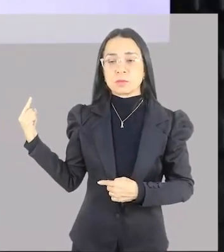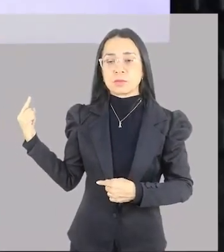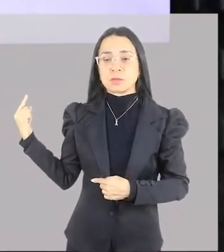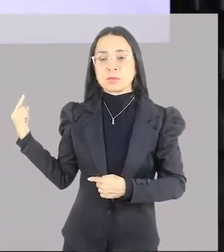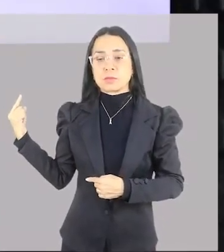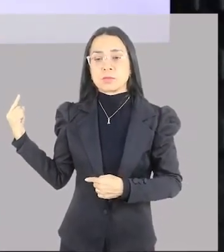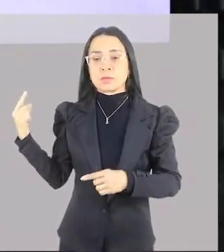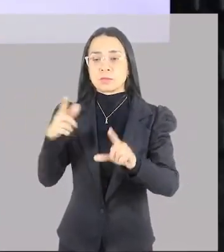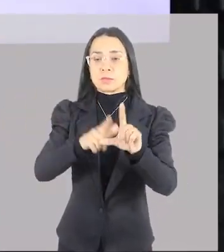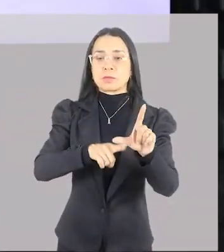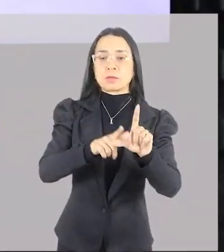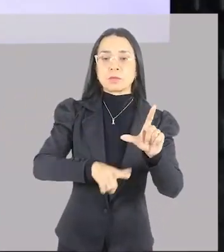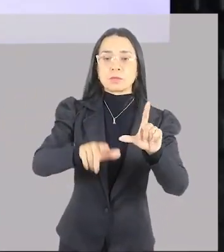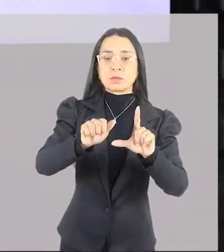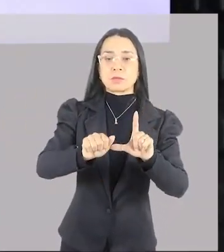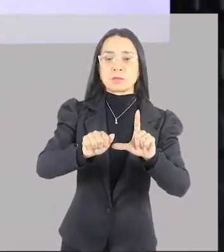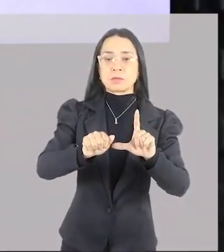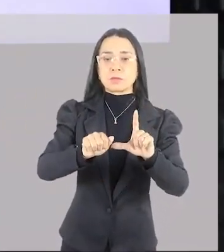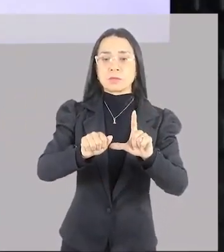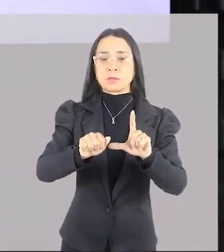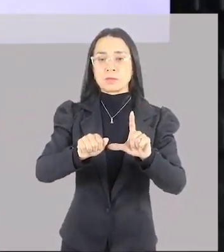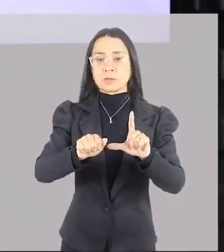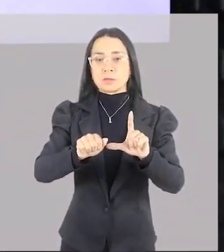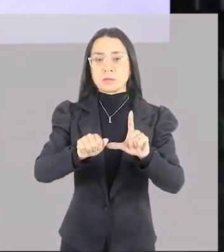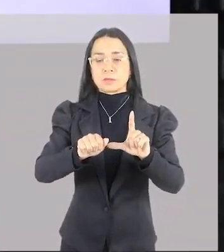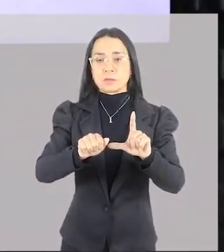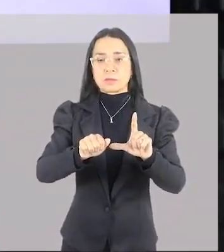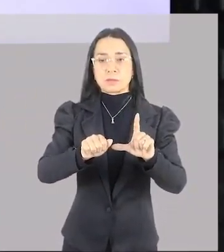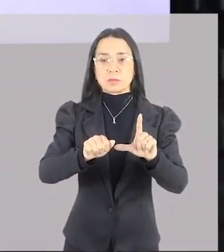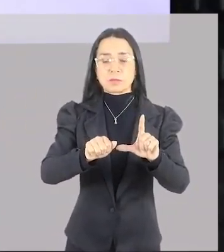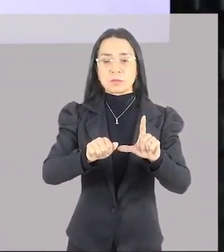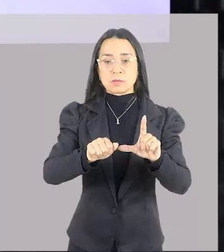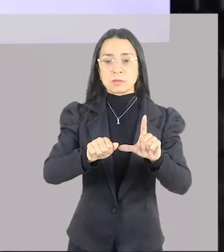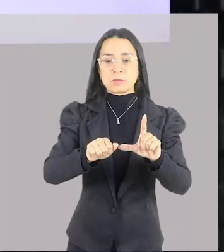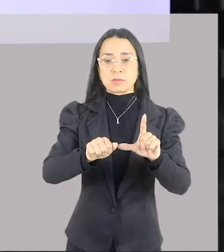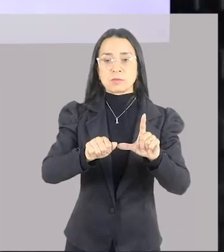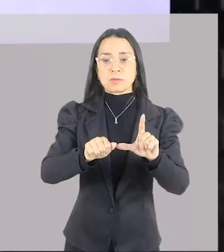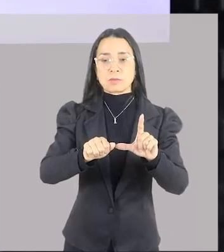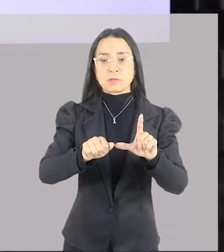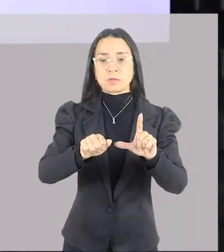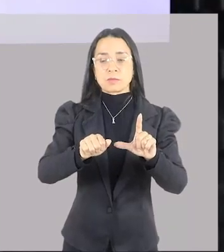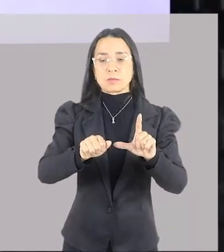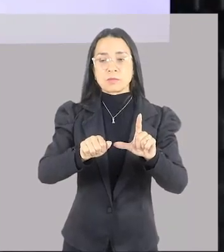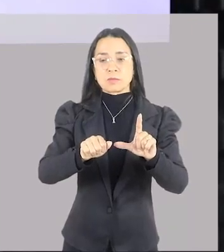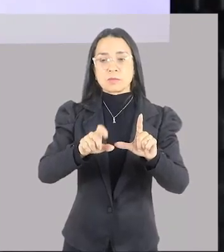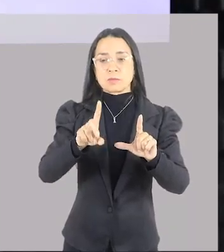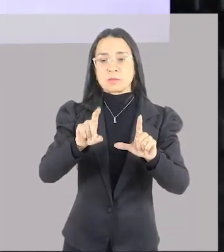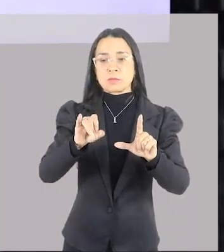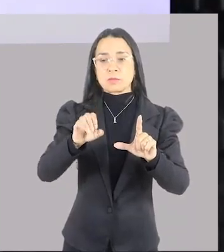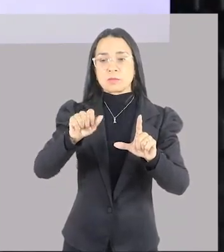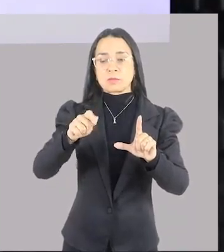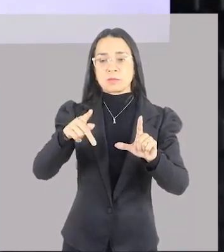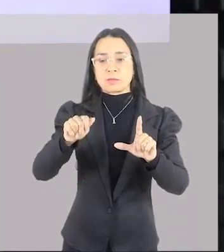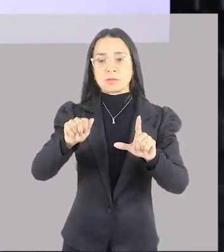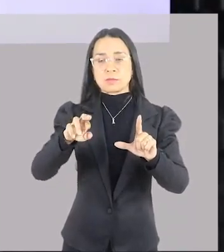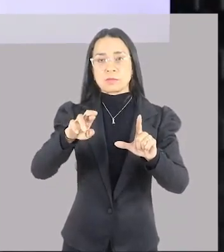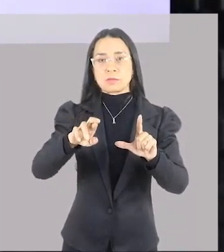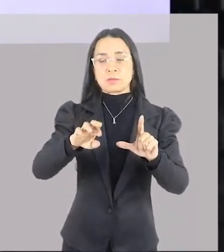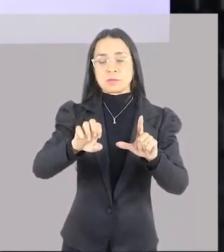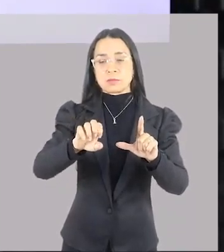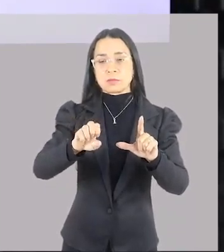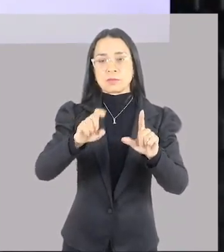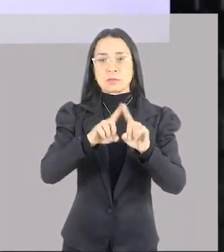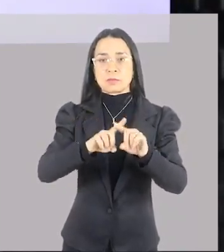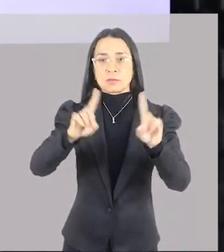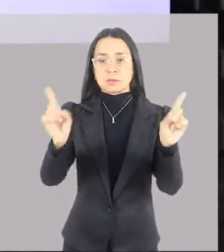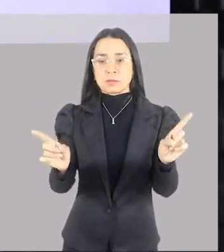pintura é, letra A, justaposição de elementos díspares, diferentes, tá?